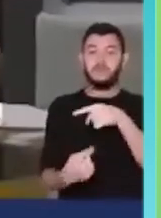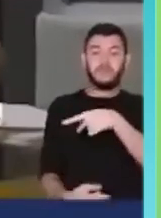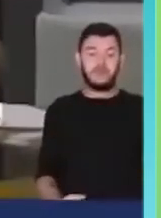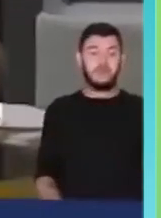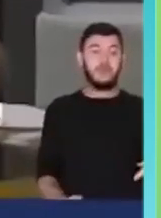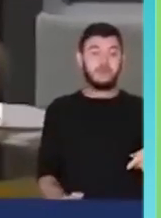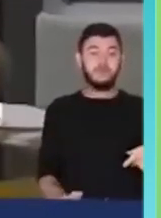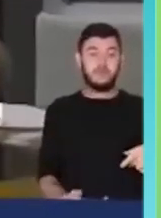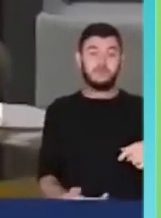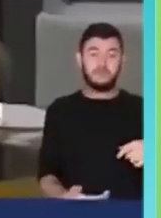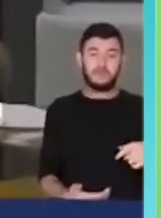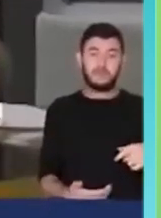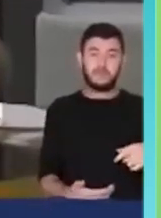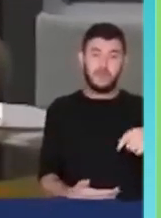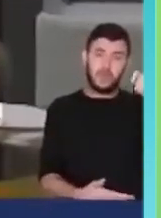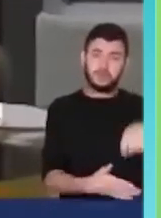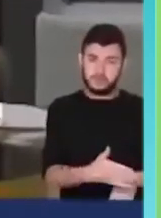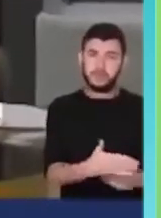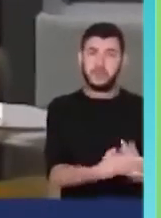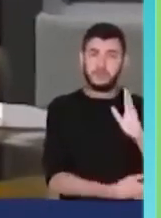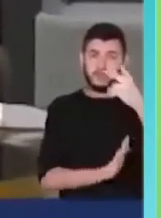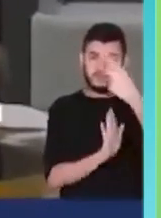mas infelizmente infelizmente